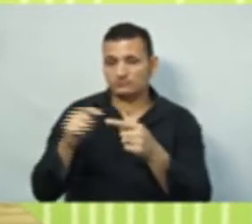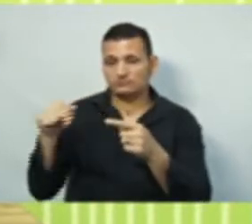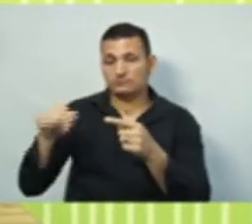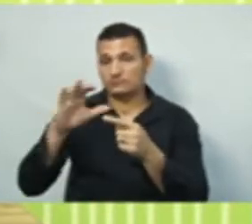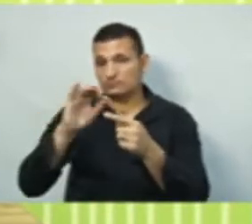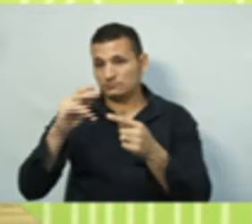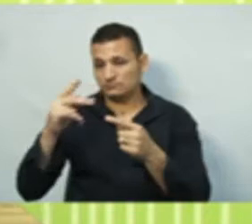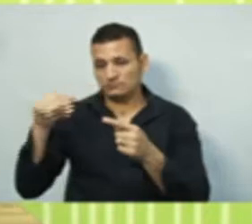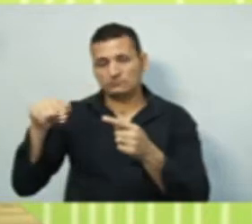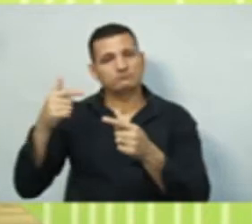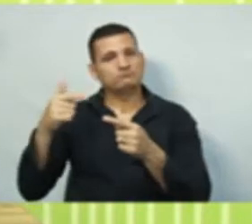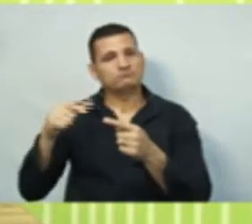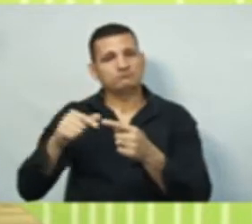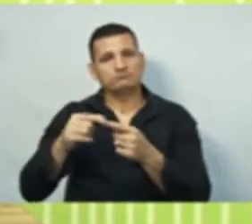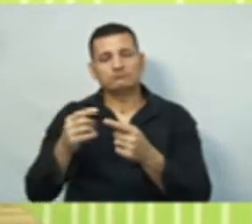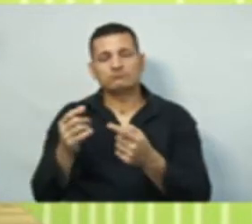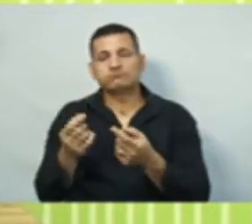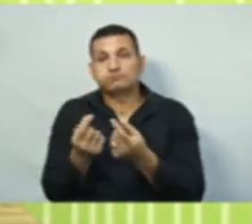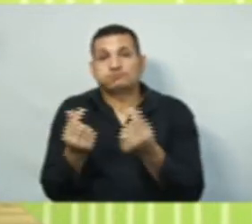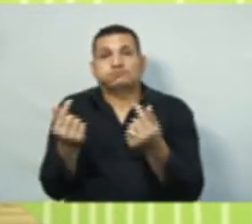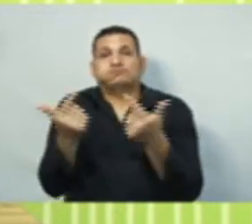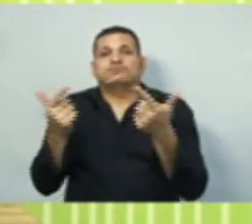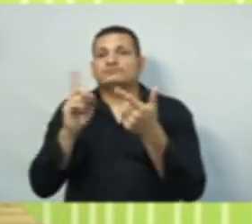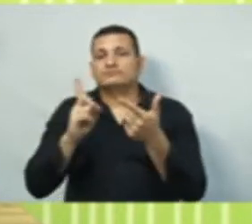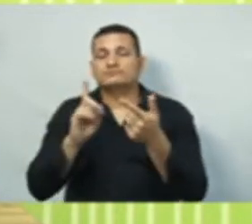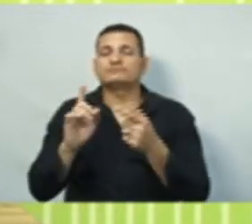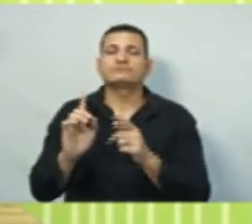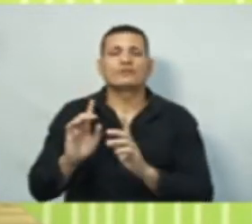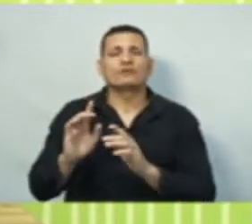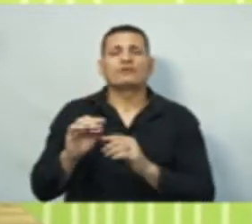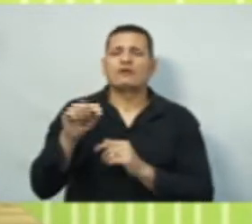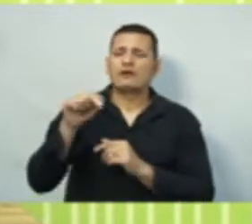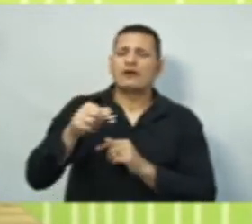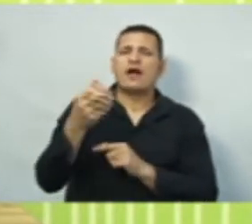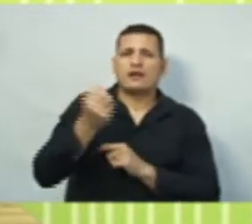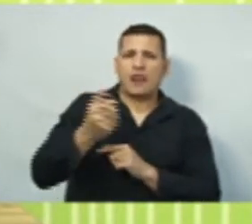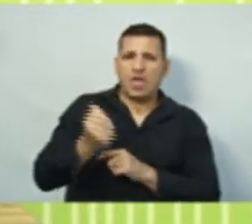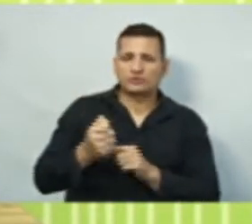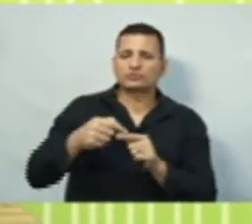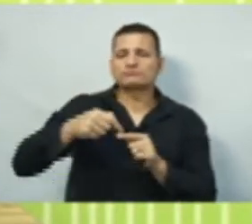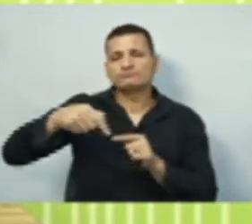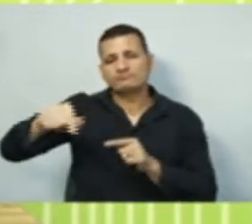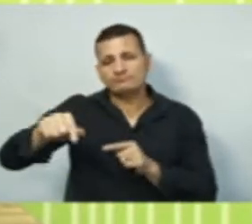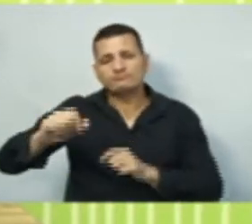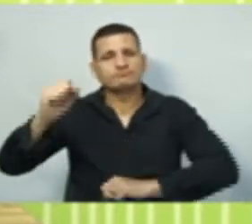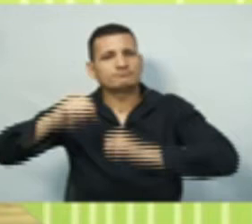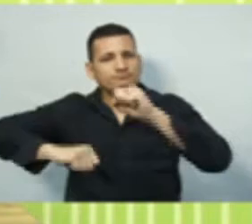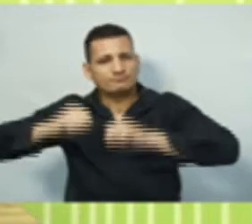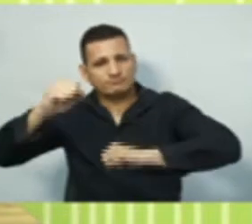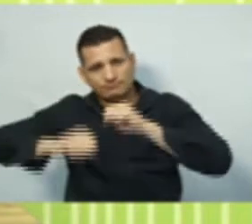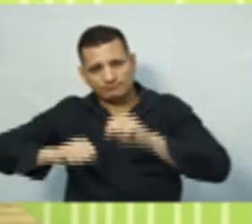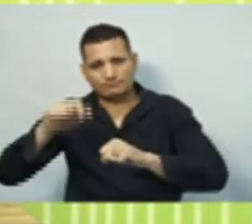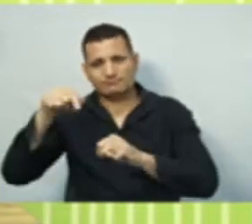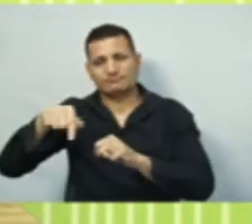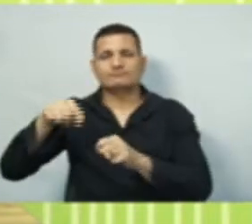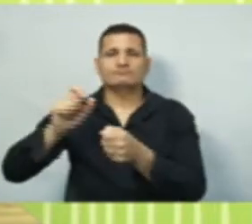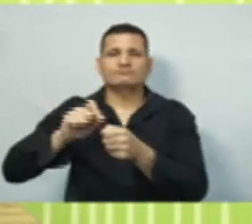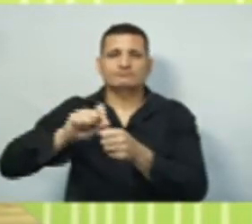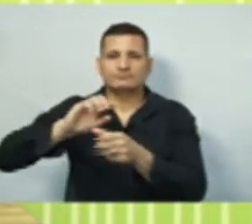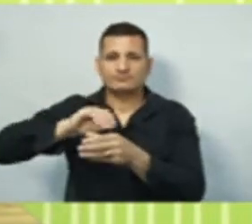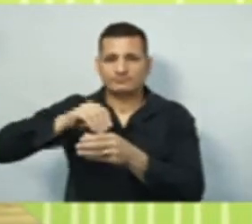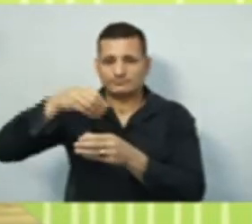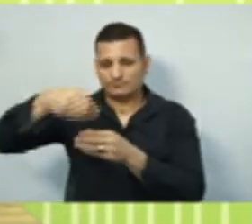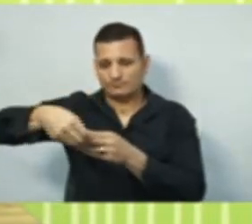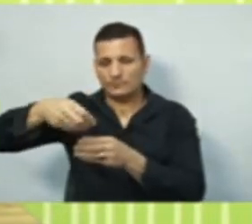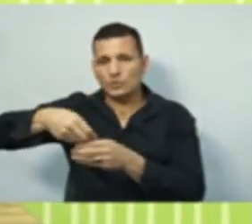lucro. Aí depois houve a confecção daquele produto, foi feito um iogurte ou